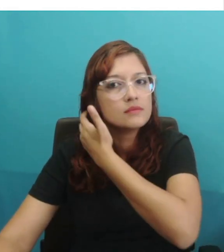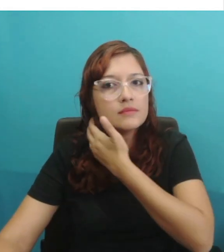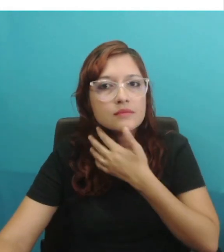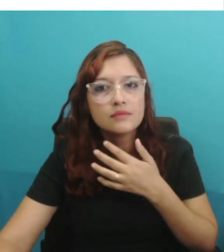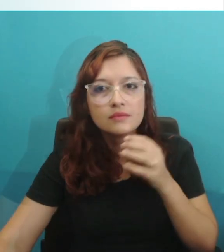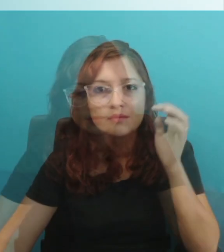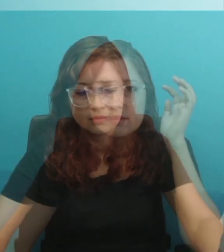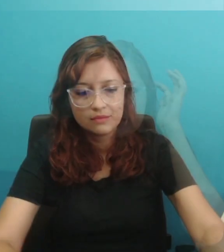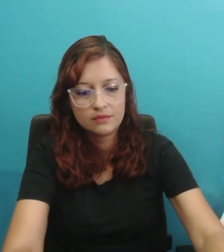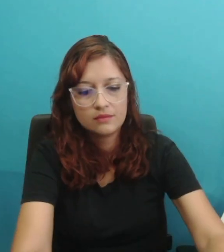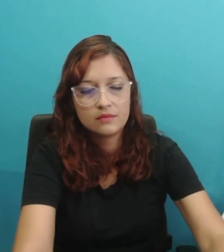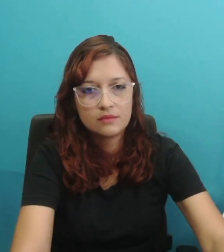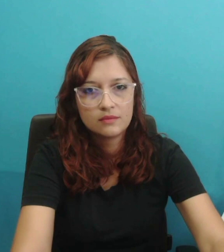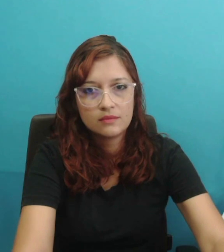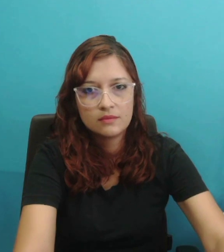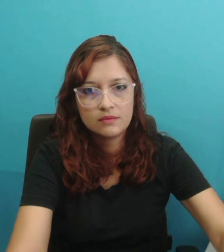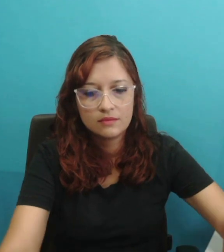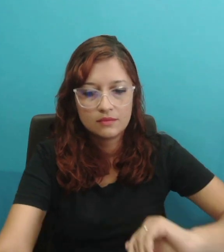Vamos provar?